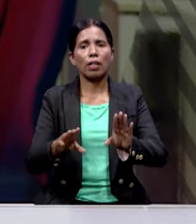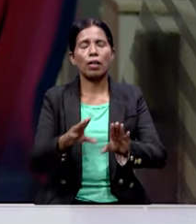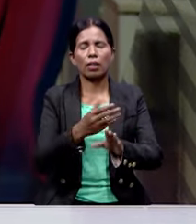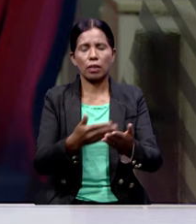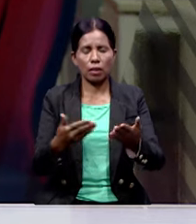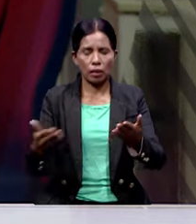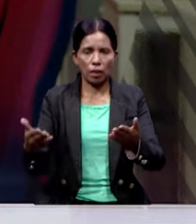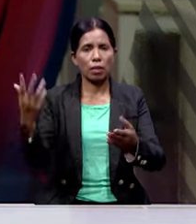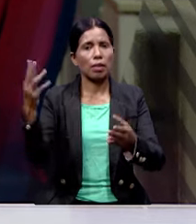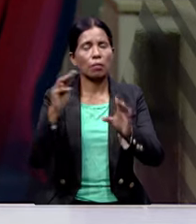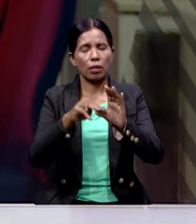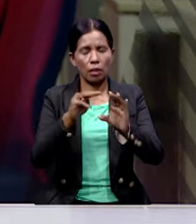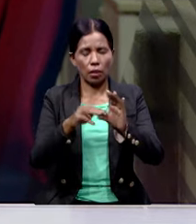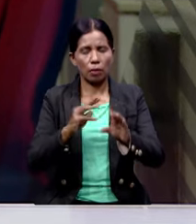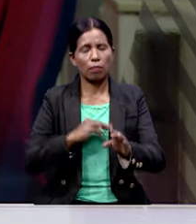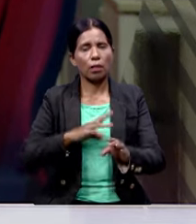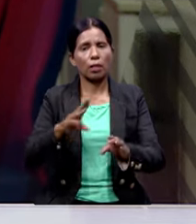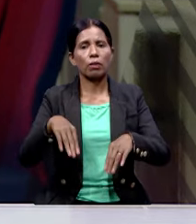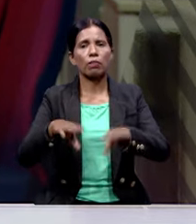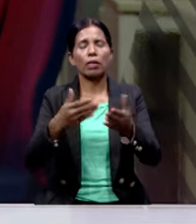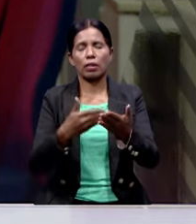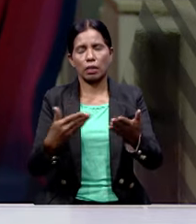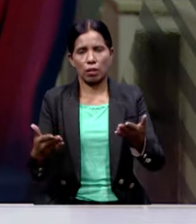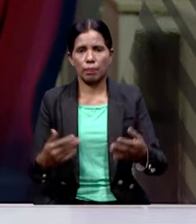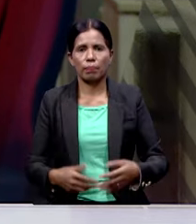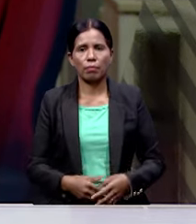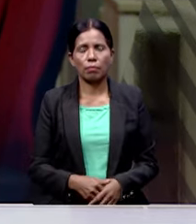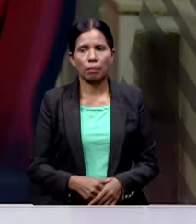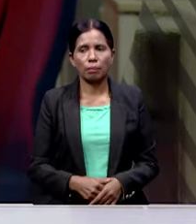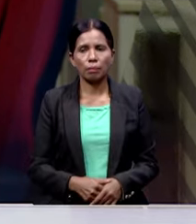público e mercado Malewana, Rodi Fansasang.